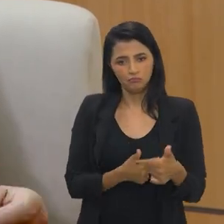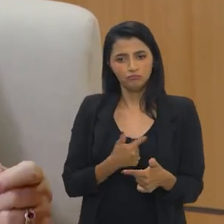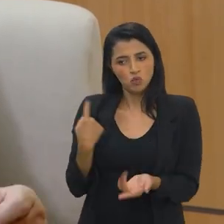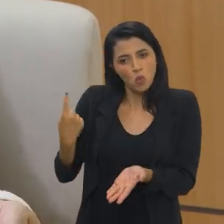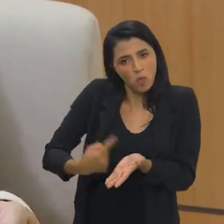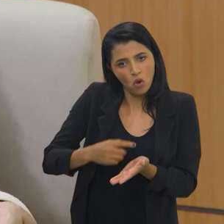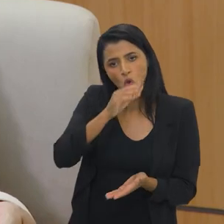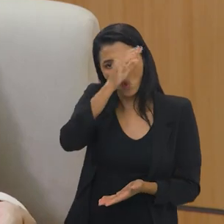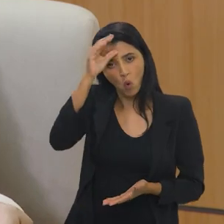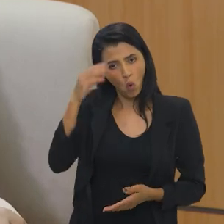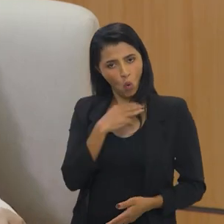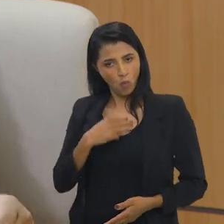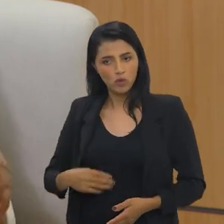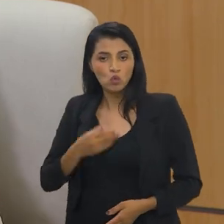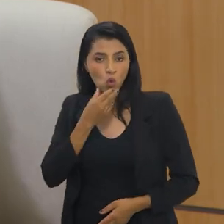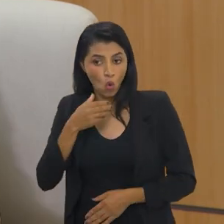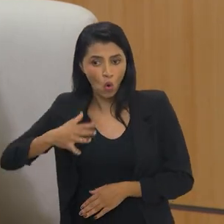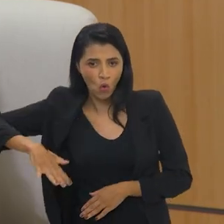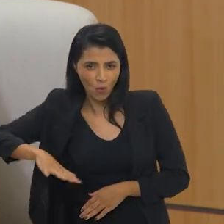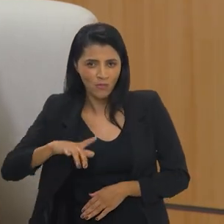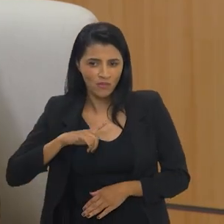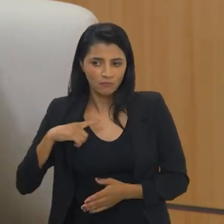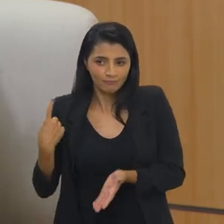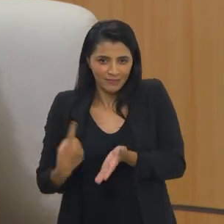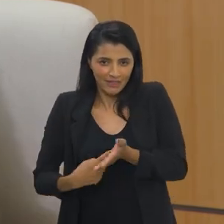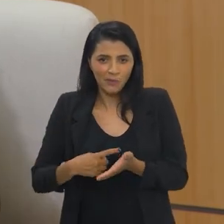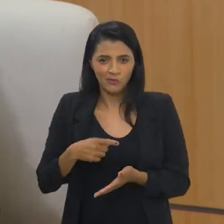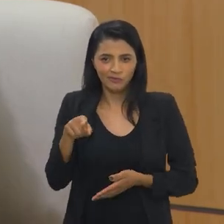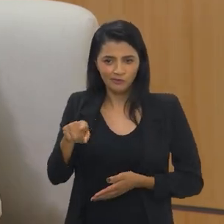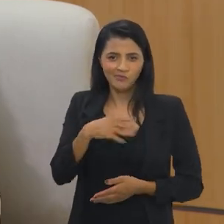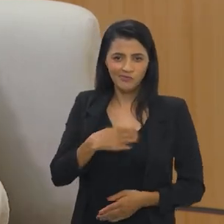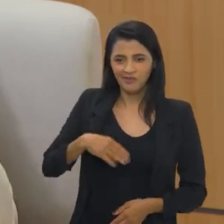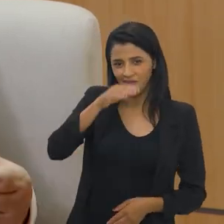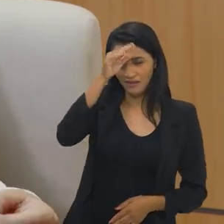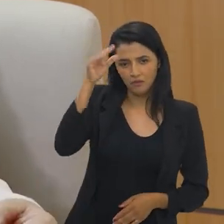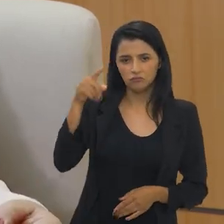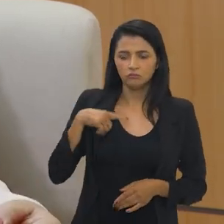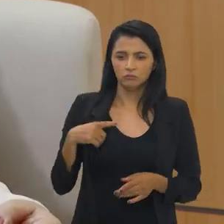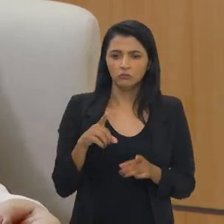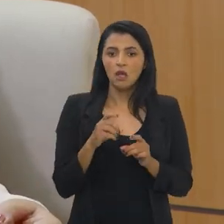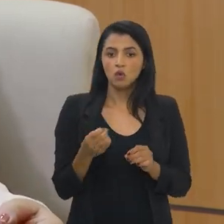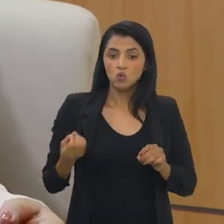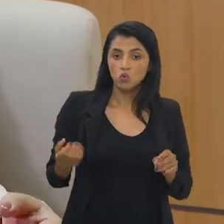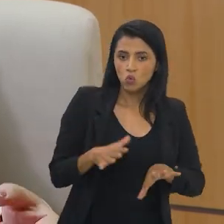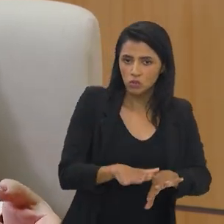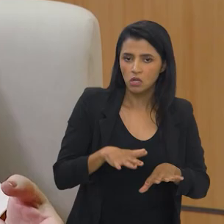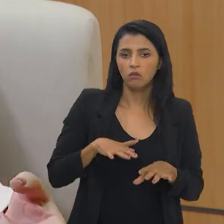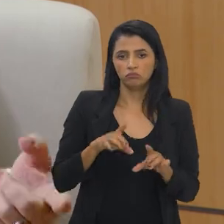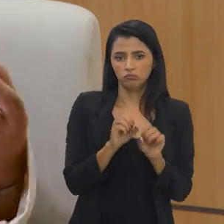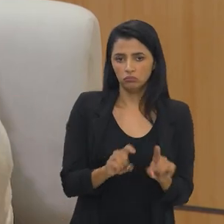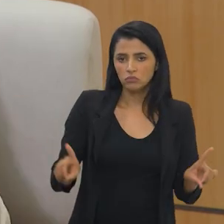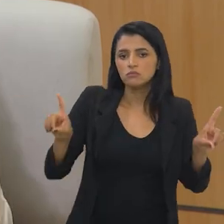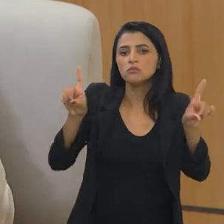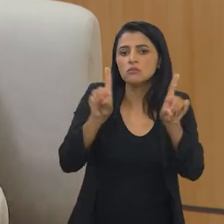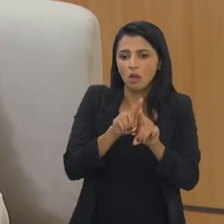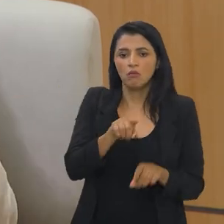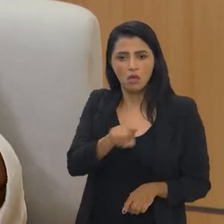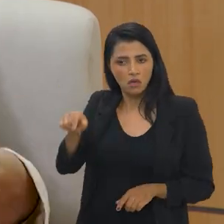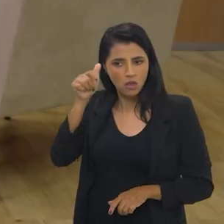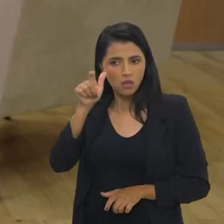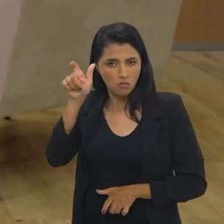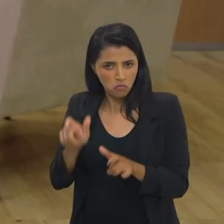o ministro é Camilo Santana que vai ser na área prioritariamente da inclusão digital para que as mulheres